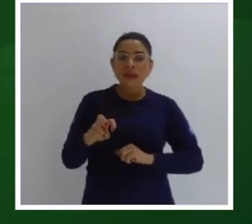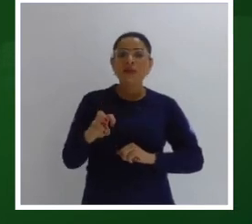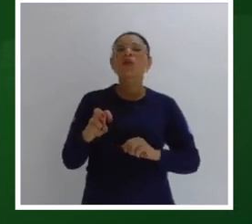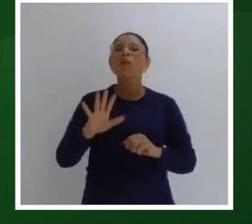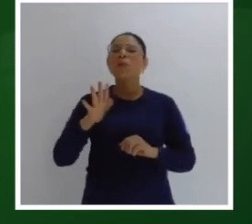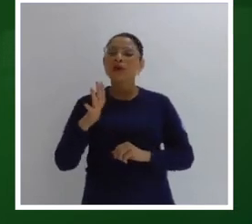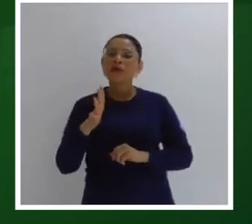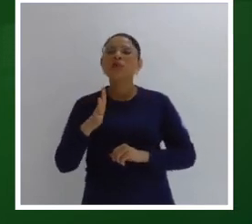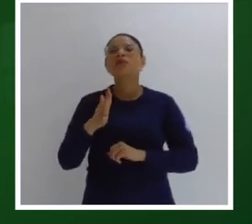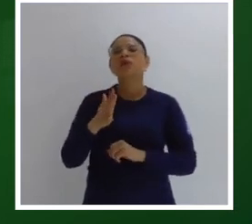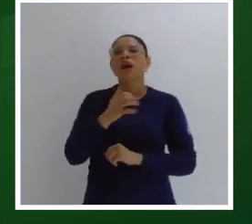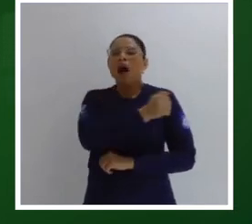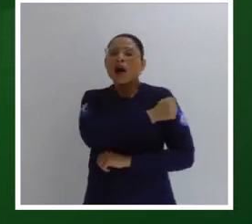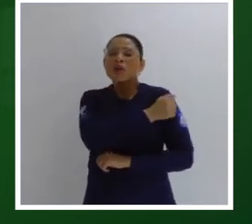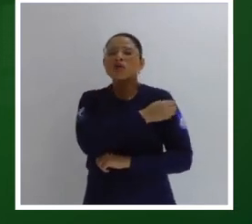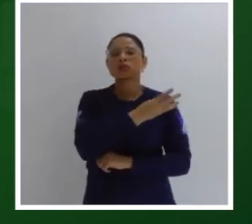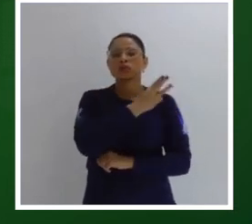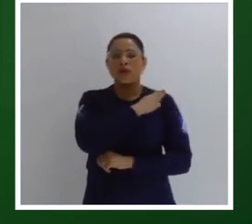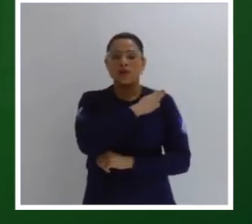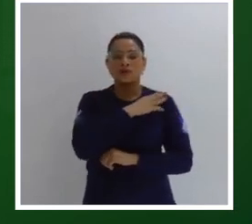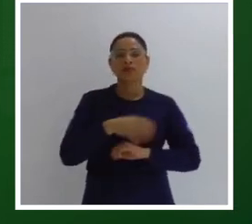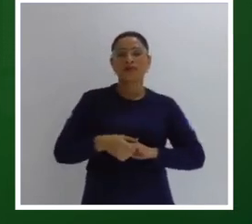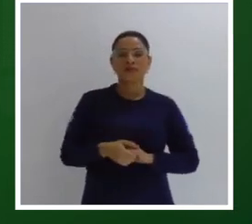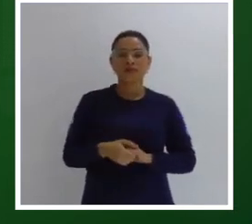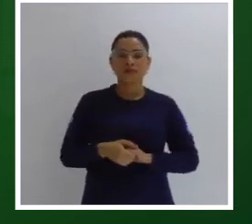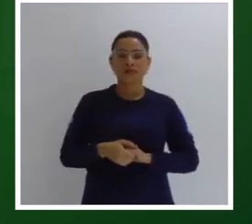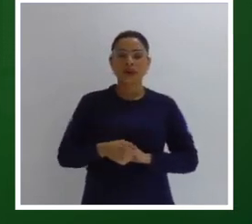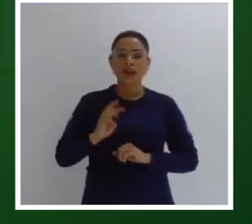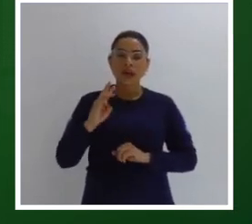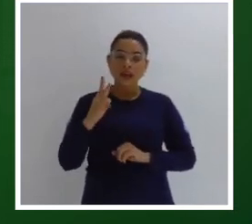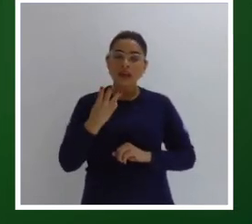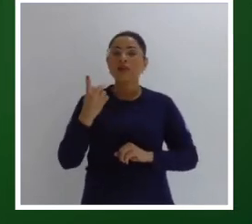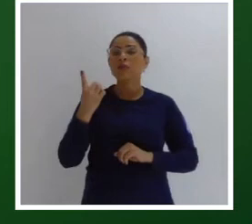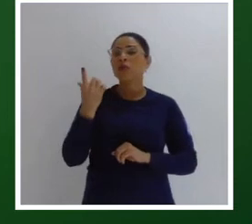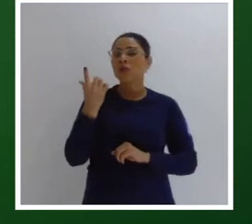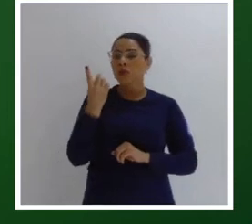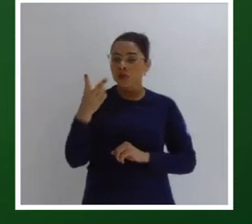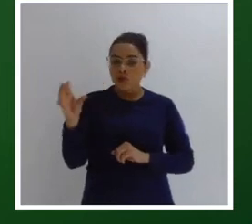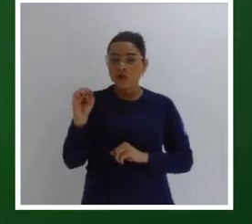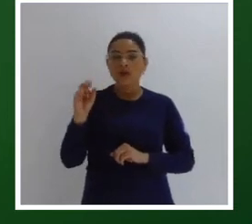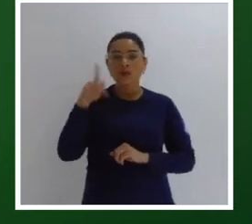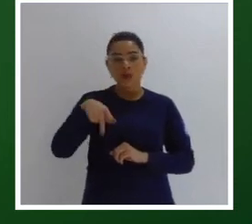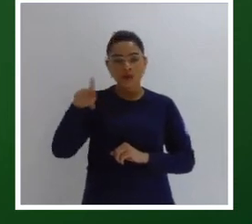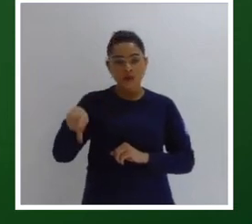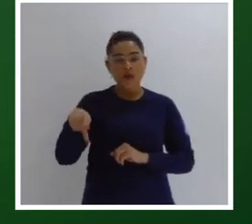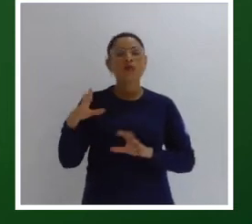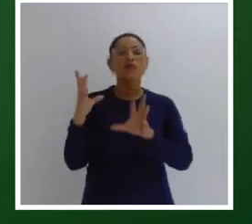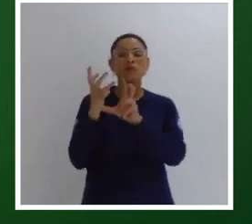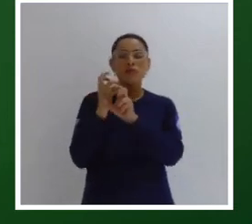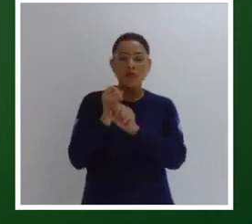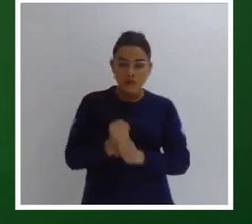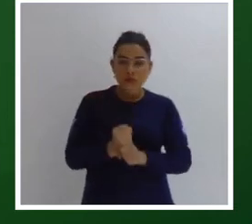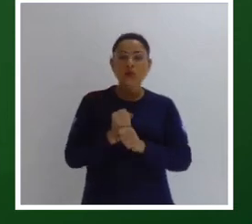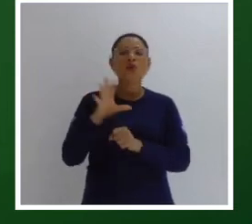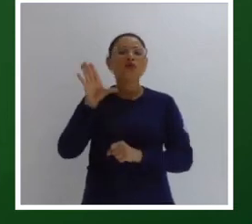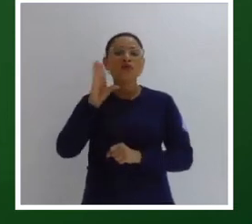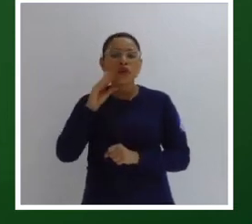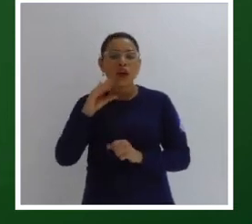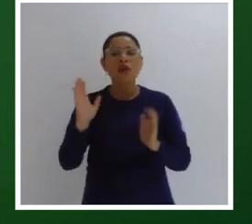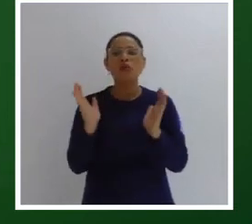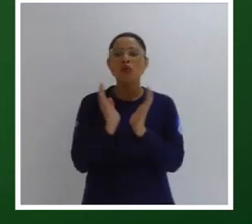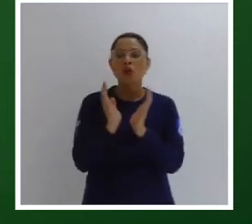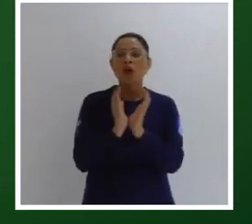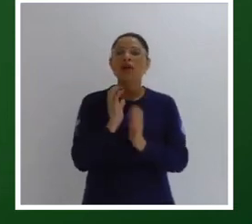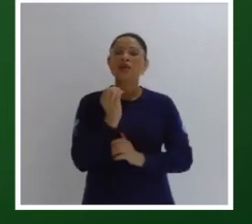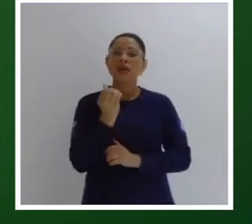médio dá uma média de 3.200 professores contando todos os funcionários toda a equipe são